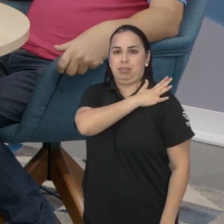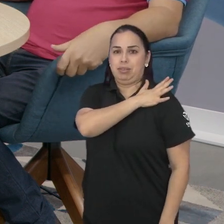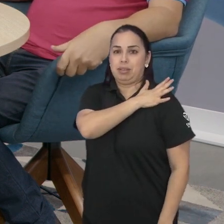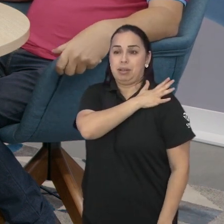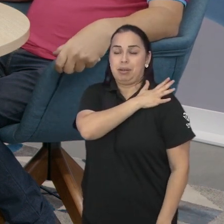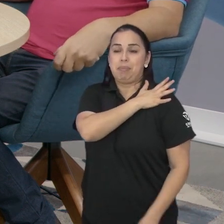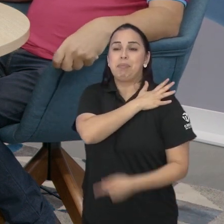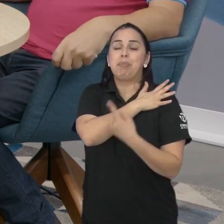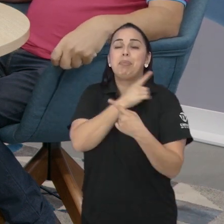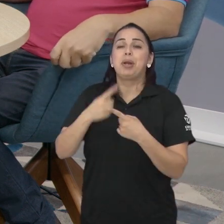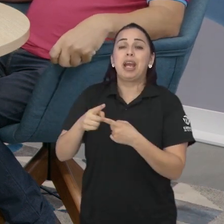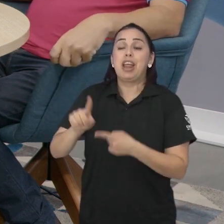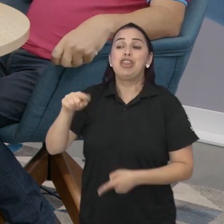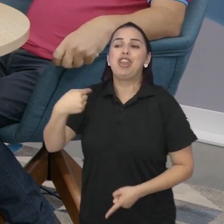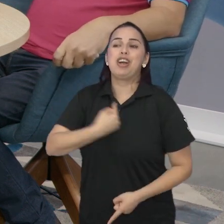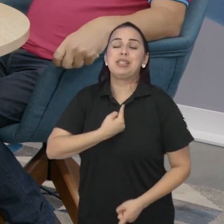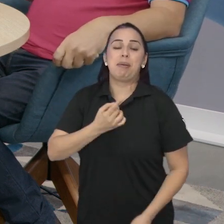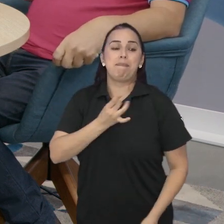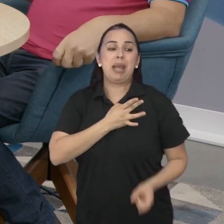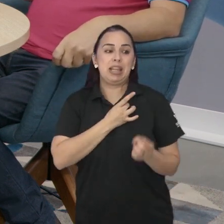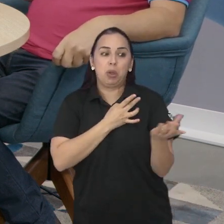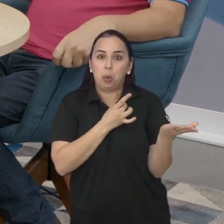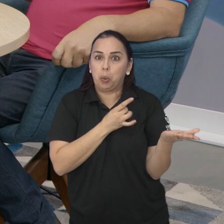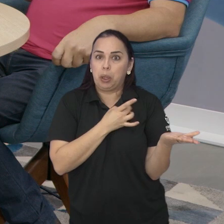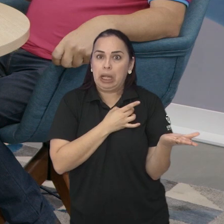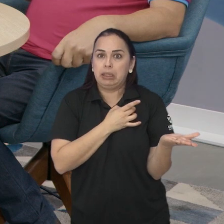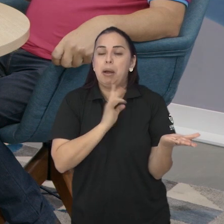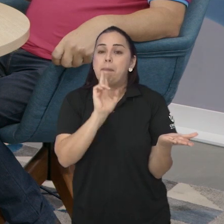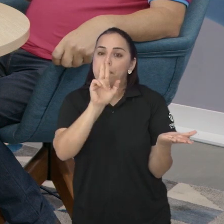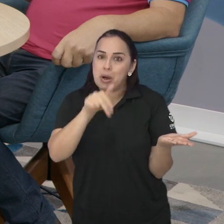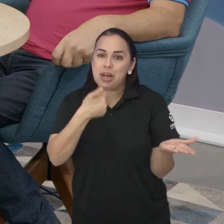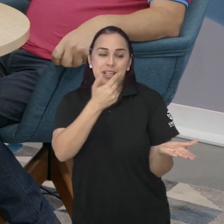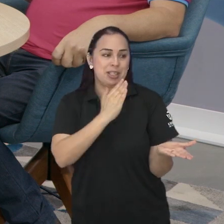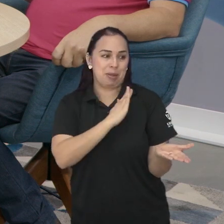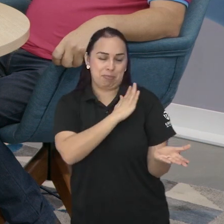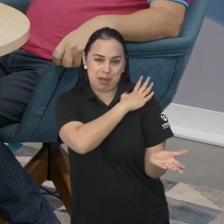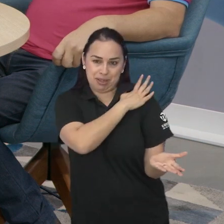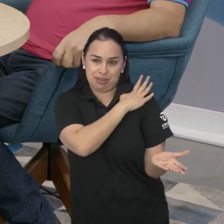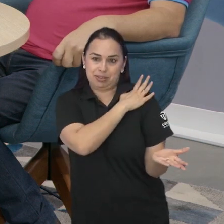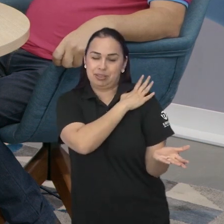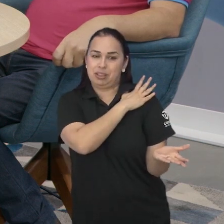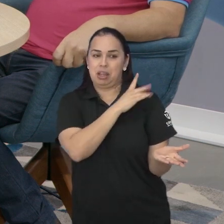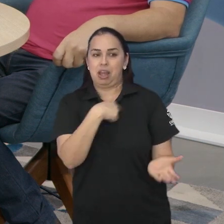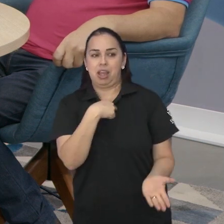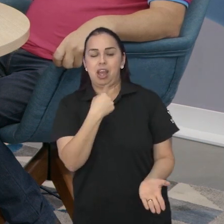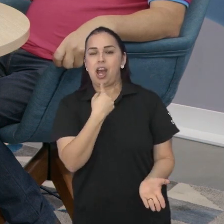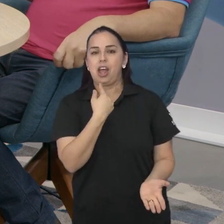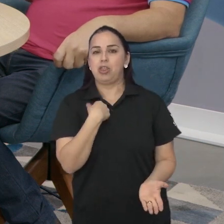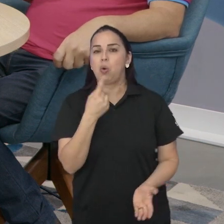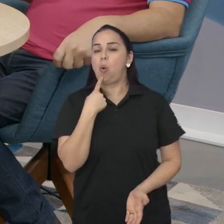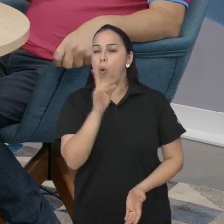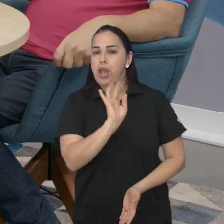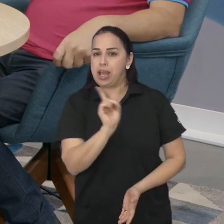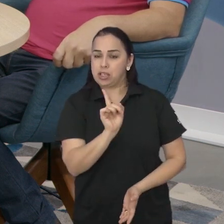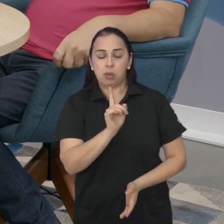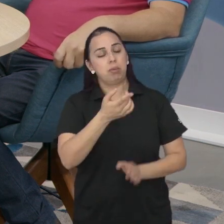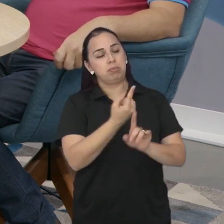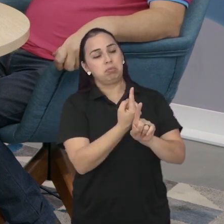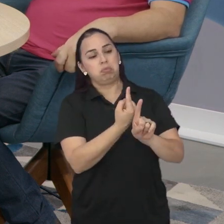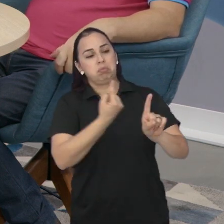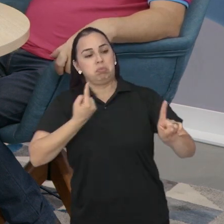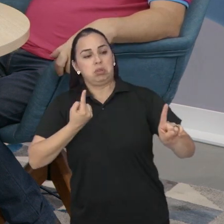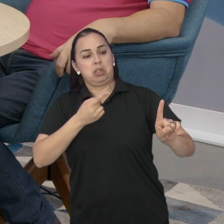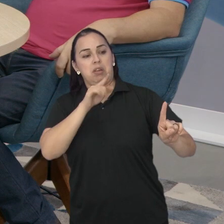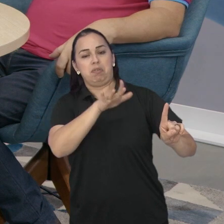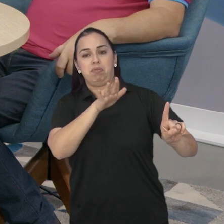nossos medos. E como eu tenho medo... Eu não conheço, é o novo, né? Eu prefiro que essa pessoa fique apartada. Eu coloco